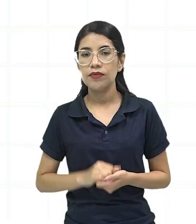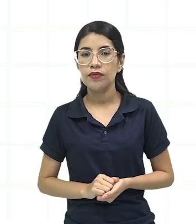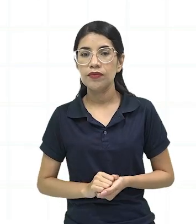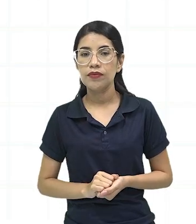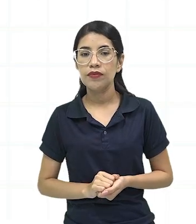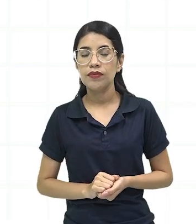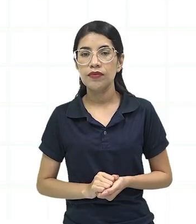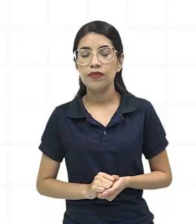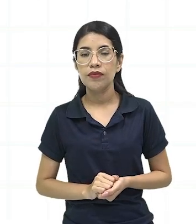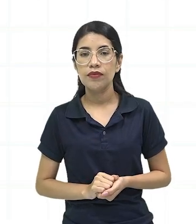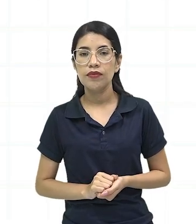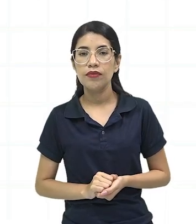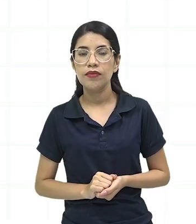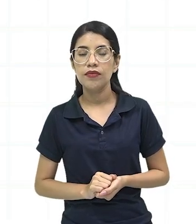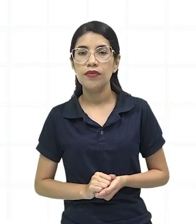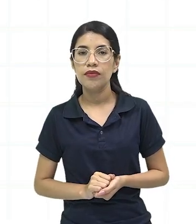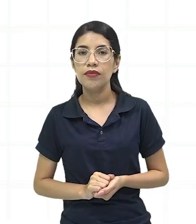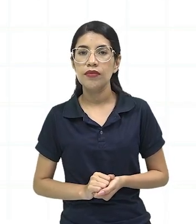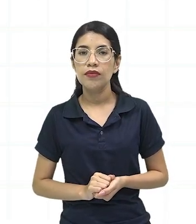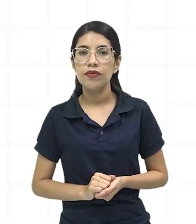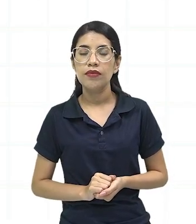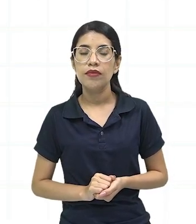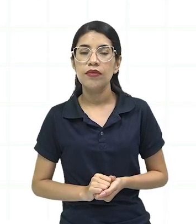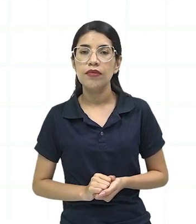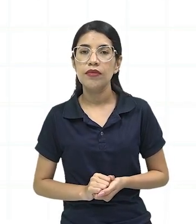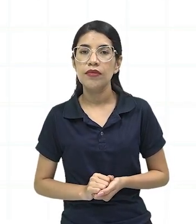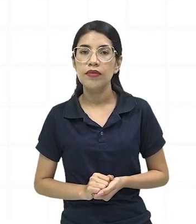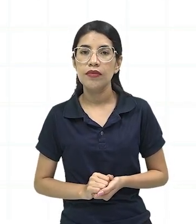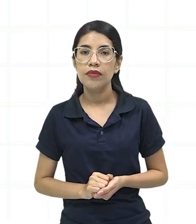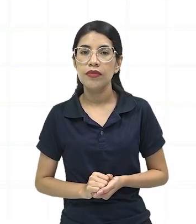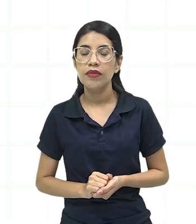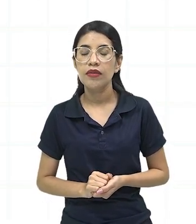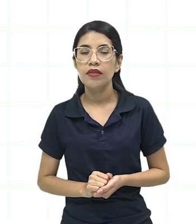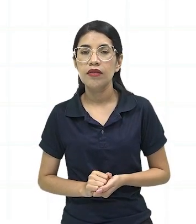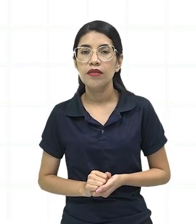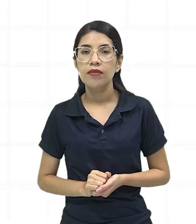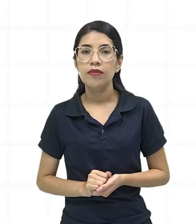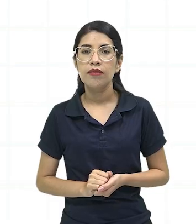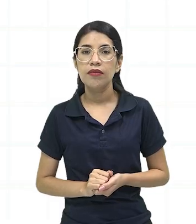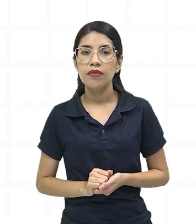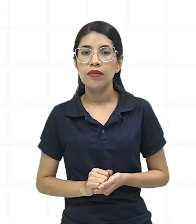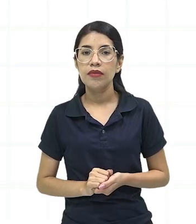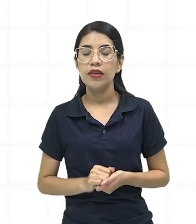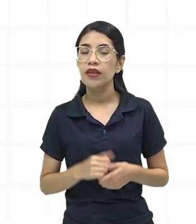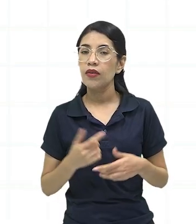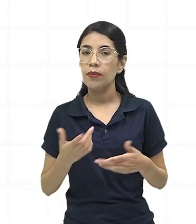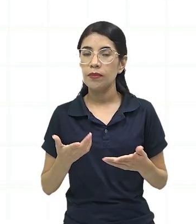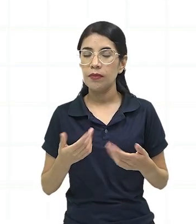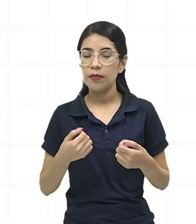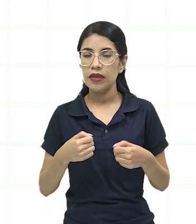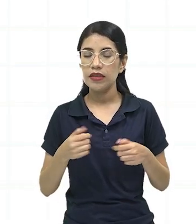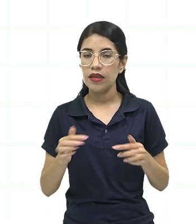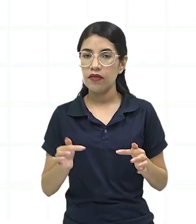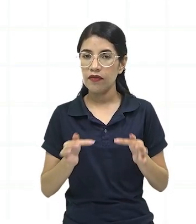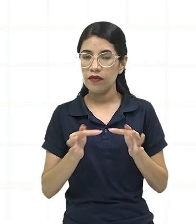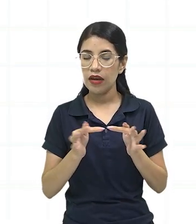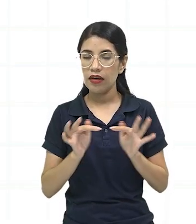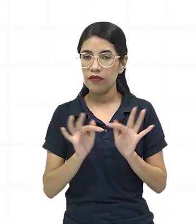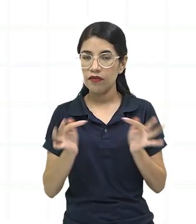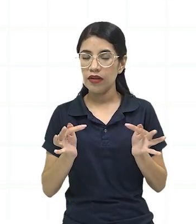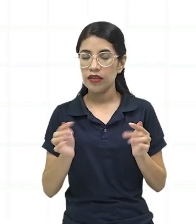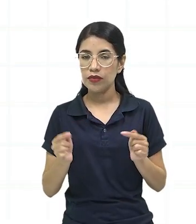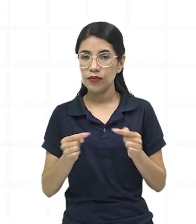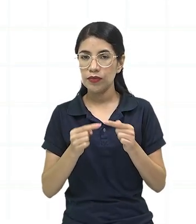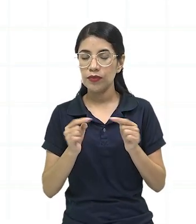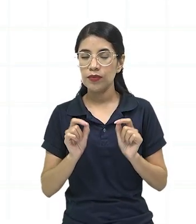livro. Ai, ficou tão cansativo, tu não sabe fazer uma união, não? Vamos lá, unir? Então, no nosso segundo exemplo, na letra